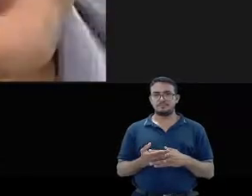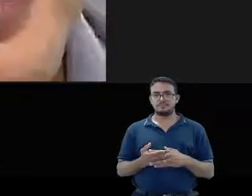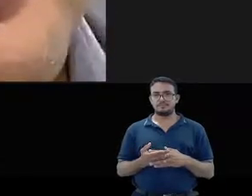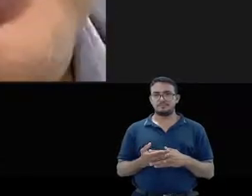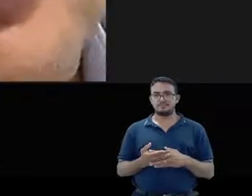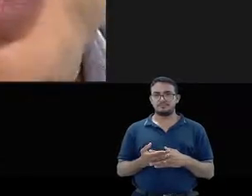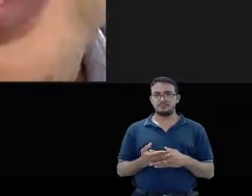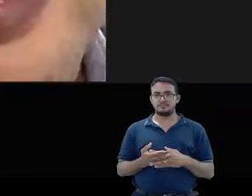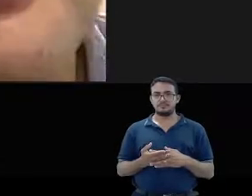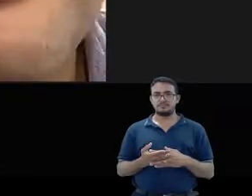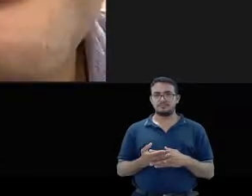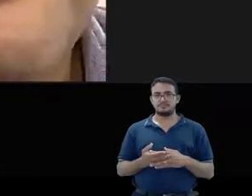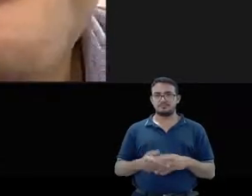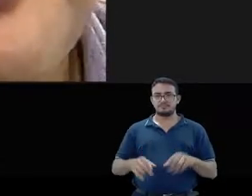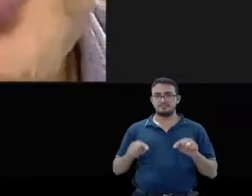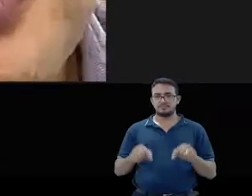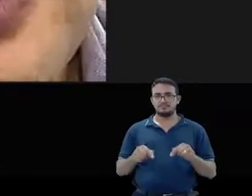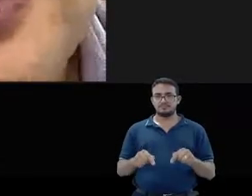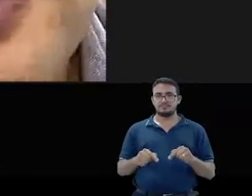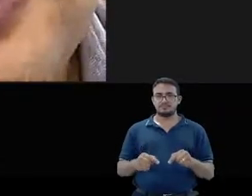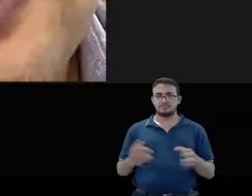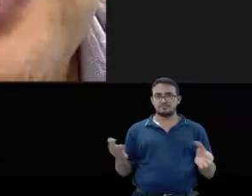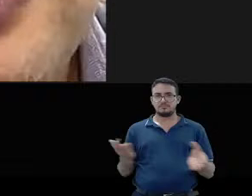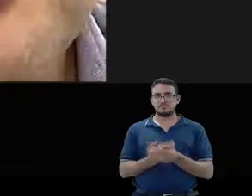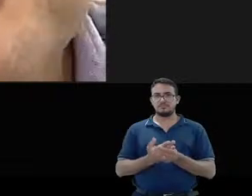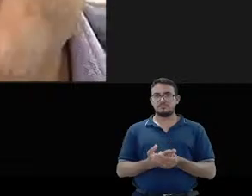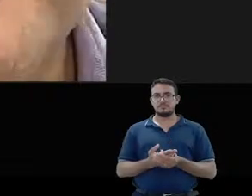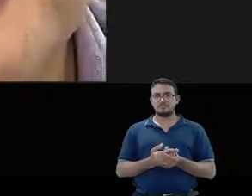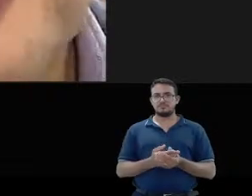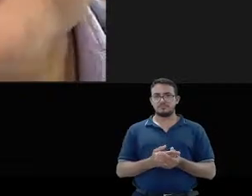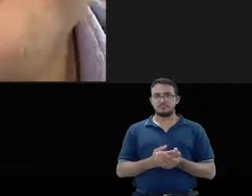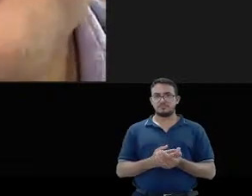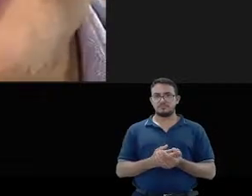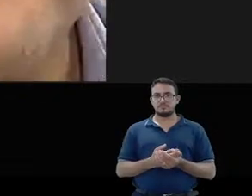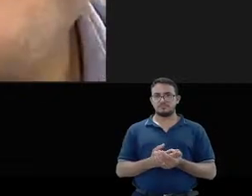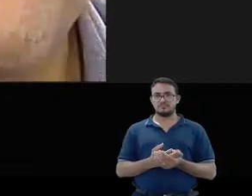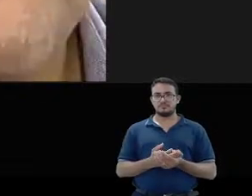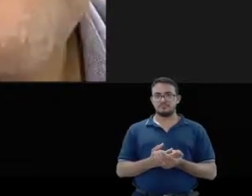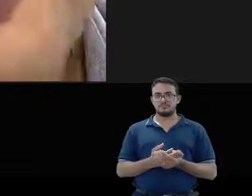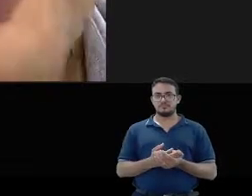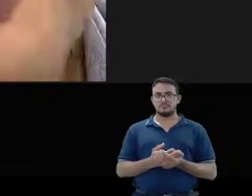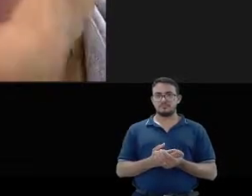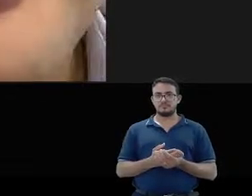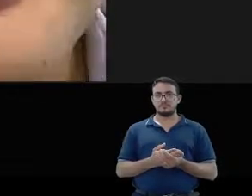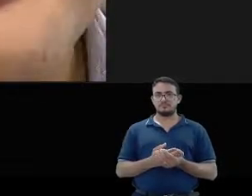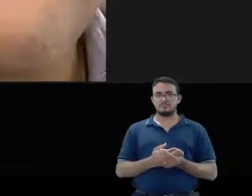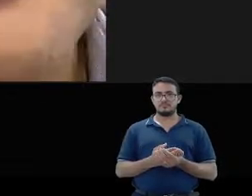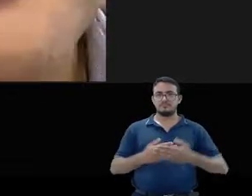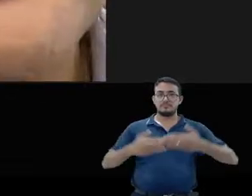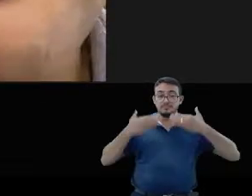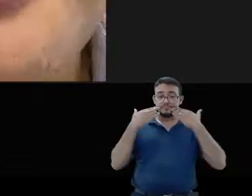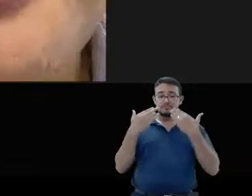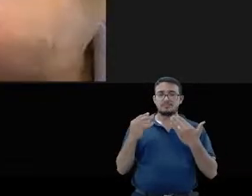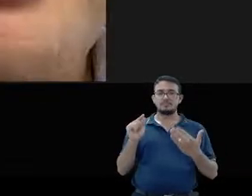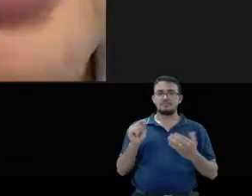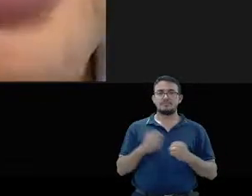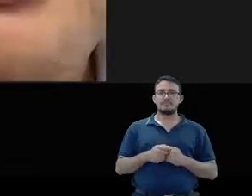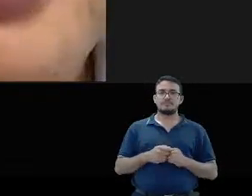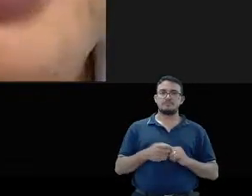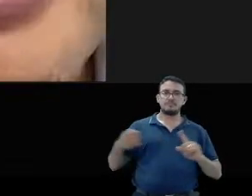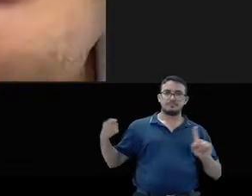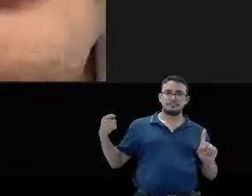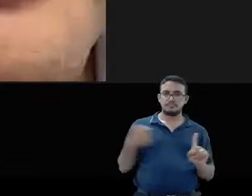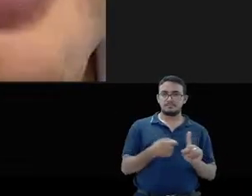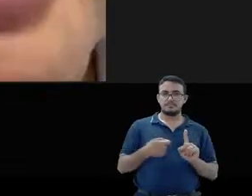Excelência, no caso concreto, restou demonstrado no feito que o reclamante trabalhava em